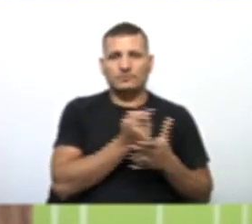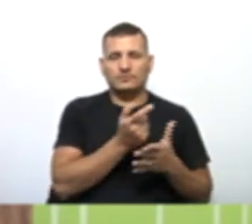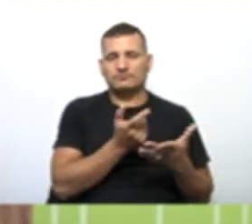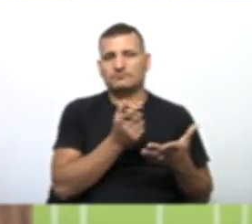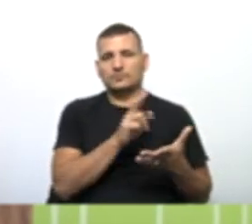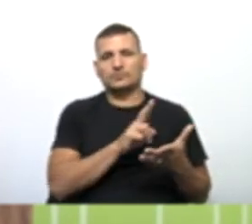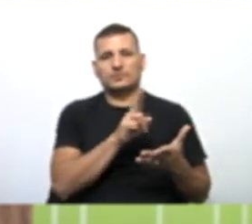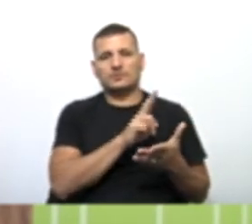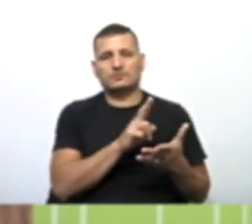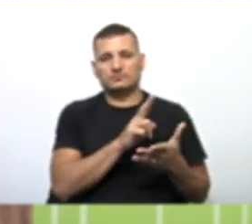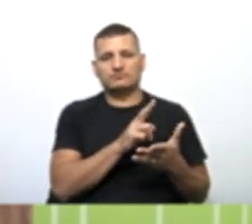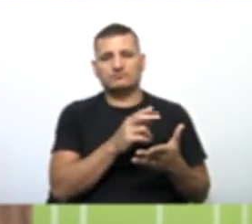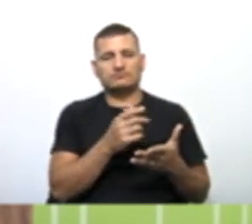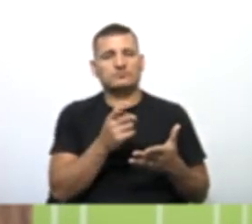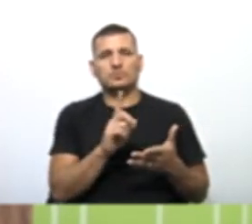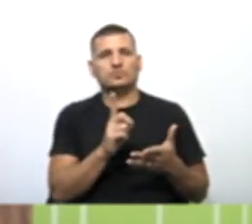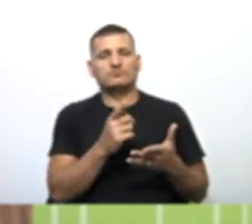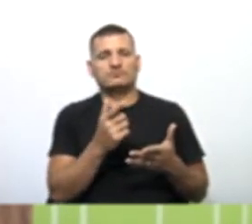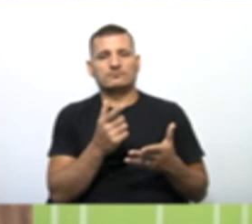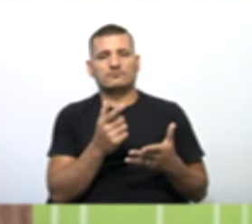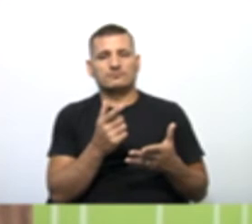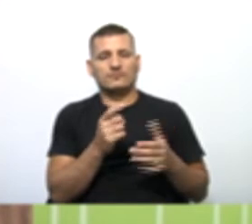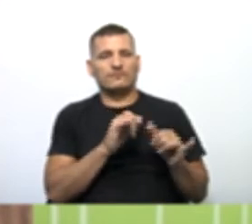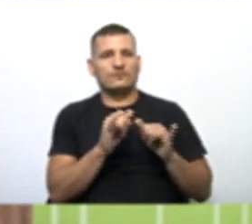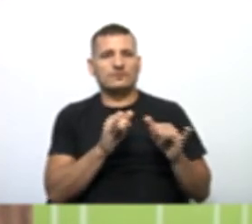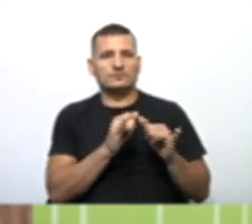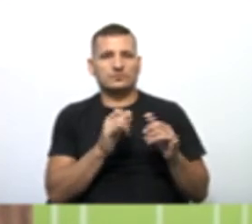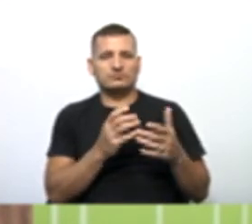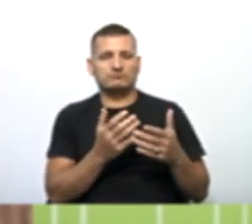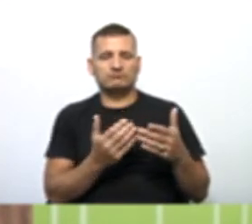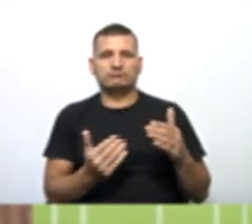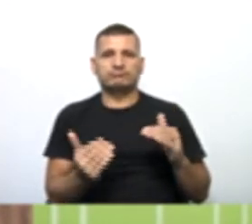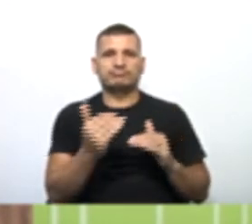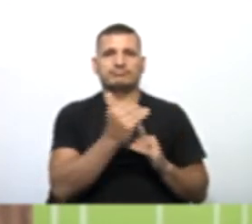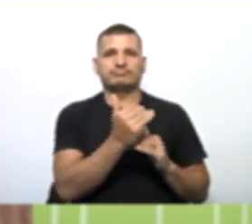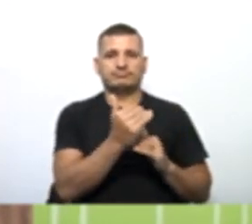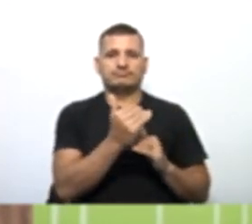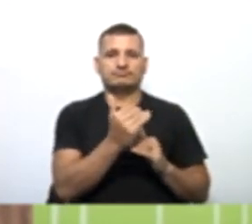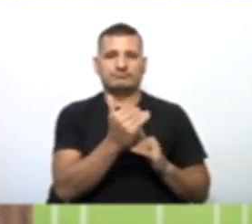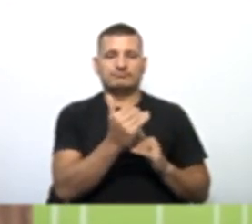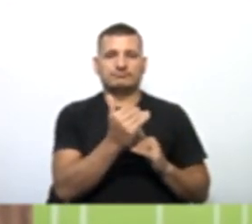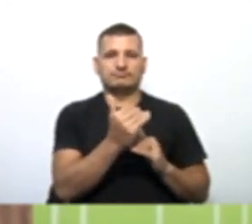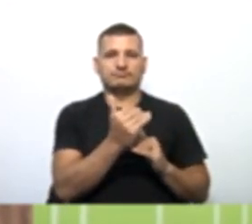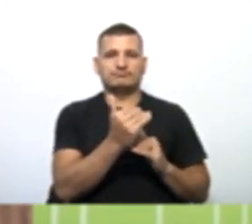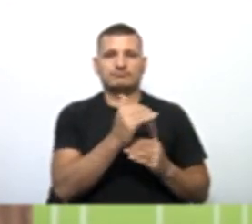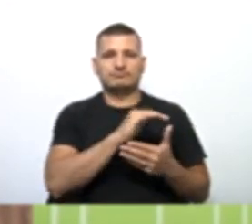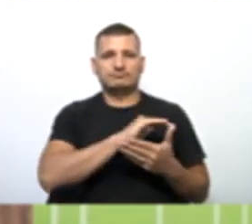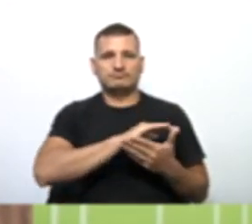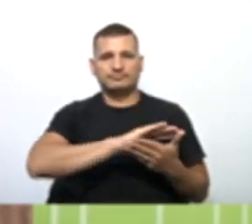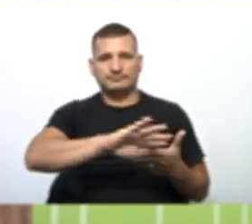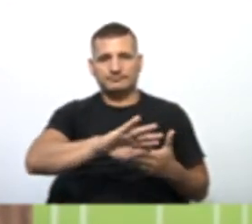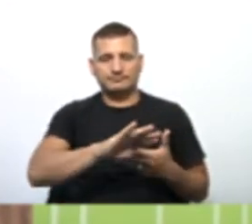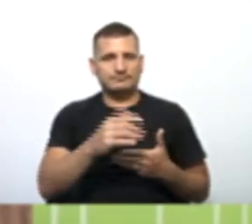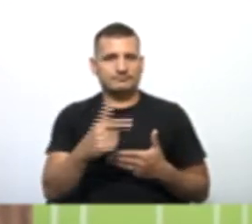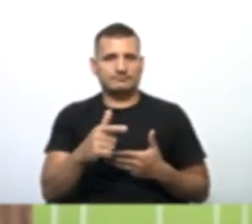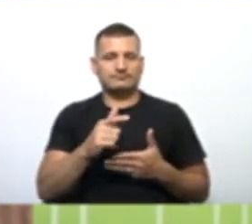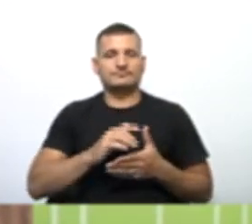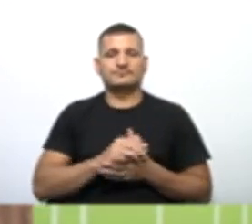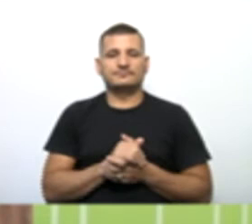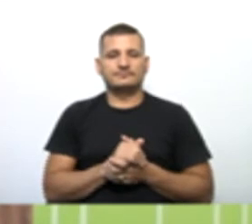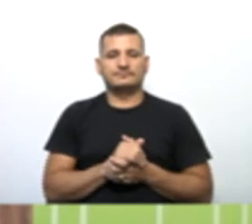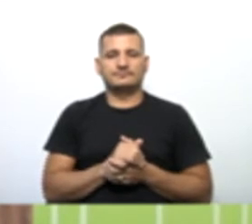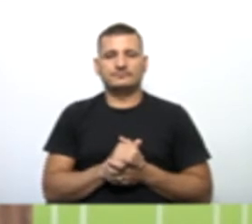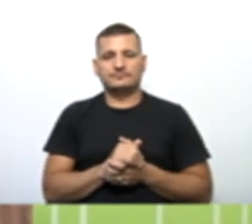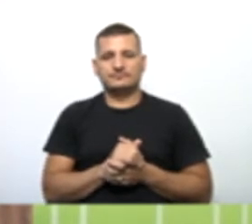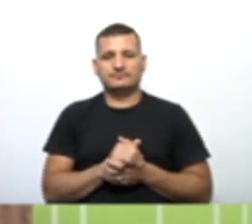usuário. Não haja informações que se sobreponham e tiram um trabalho que já foi feito. Para isso,